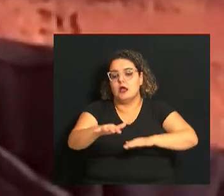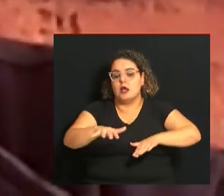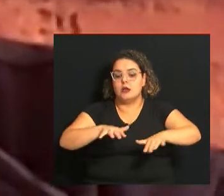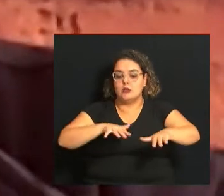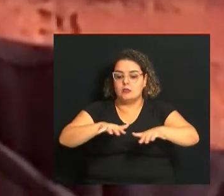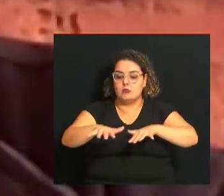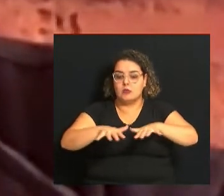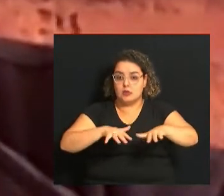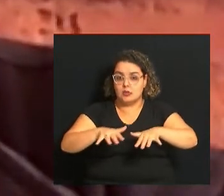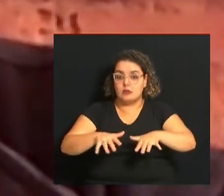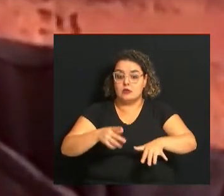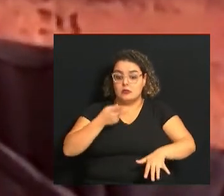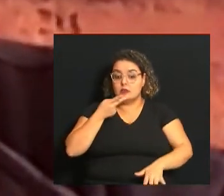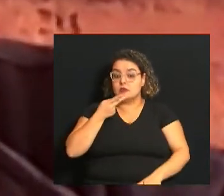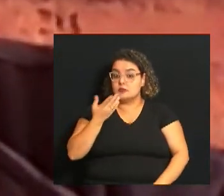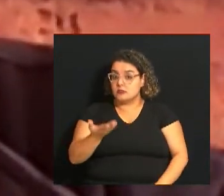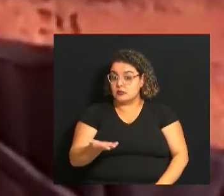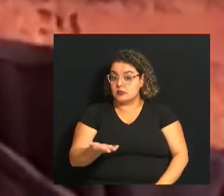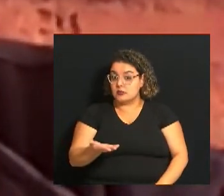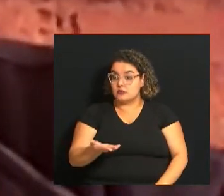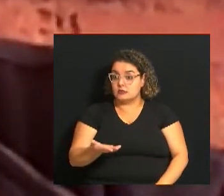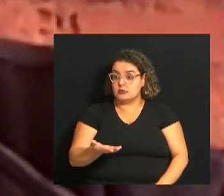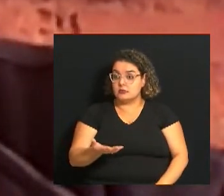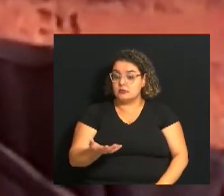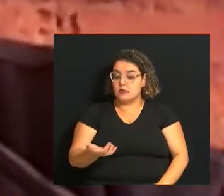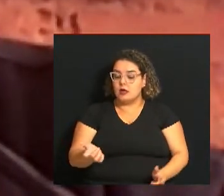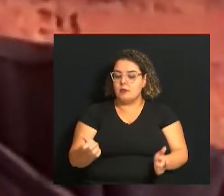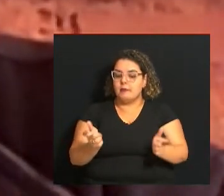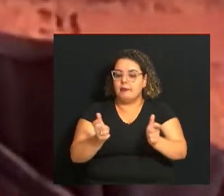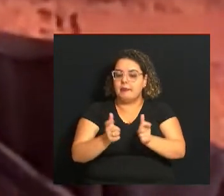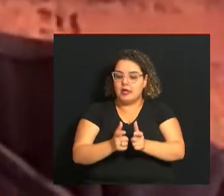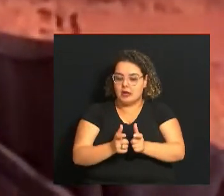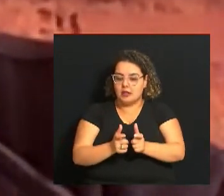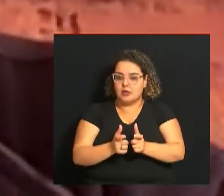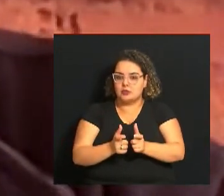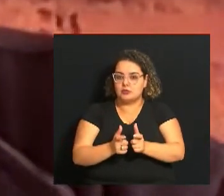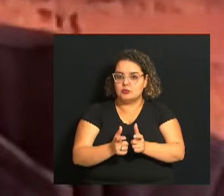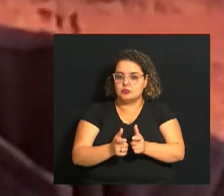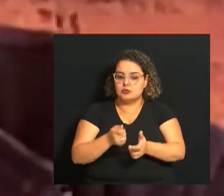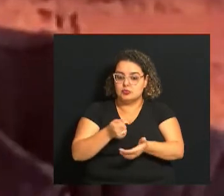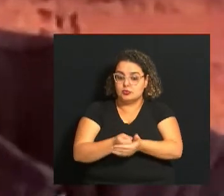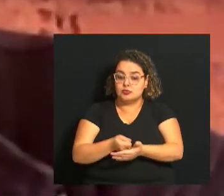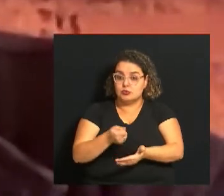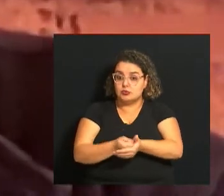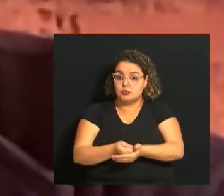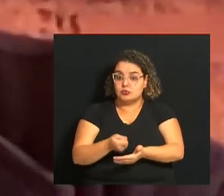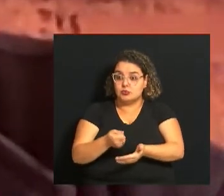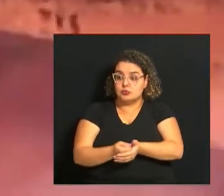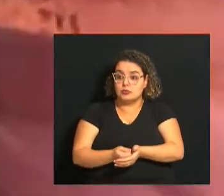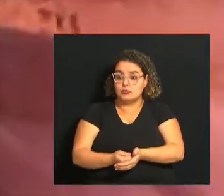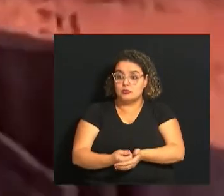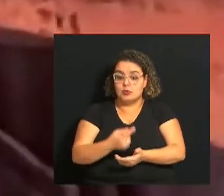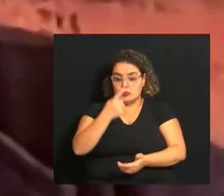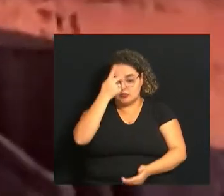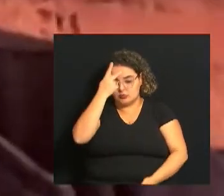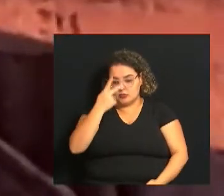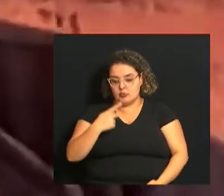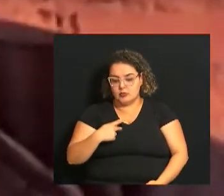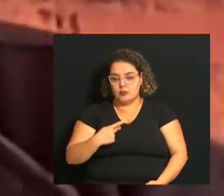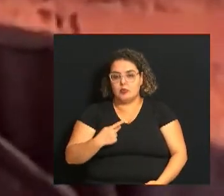se referiu se sintam menos no dever de procurar pressionar pelos seus próprios interesses, porque o